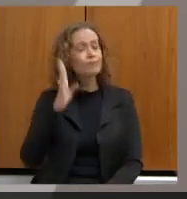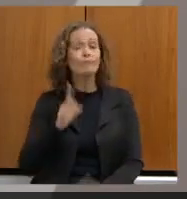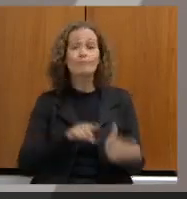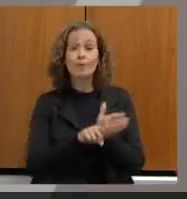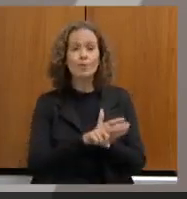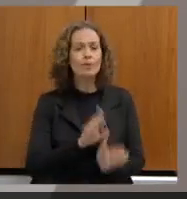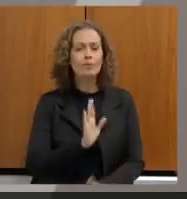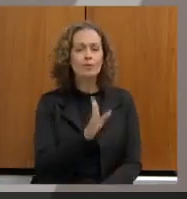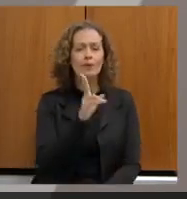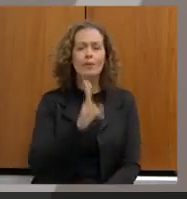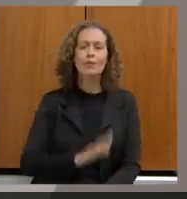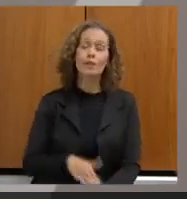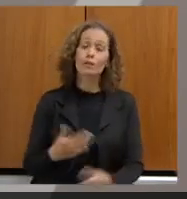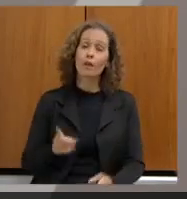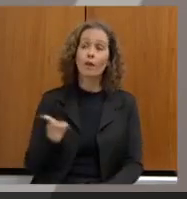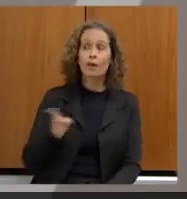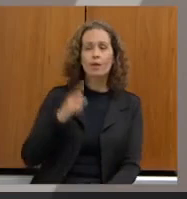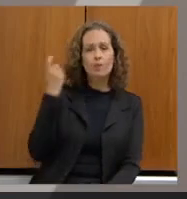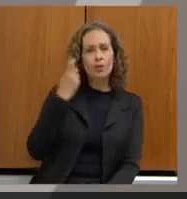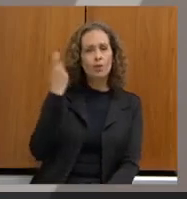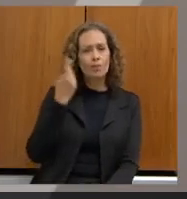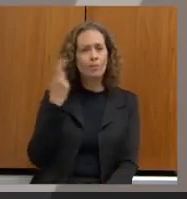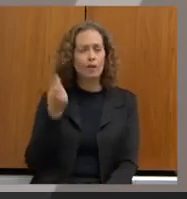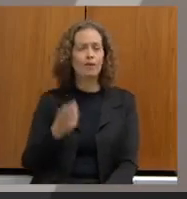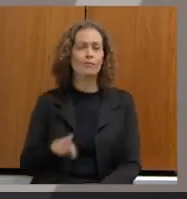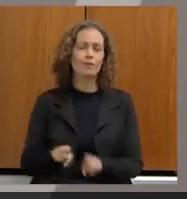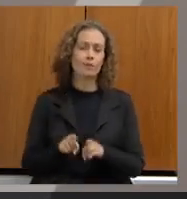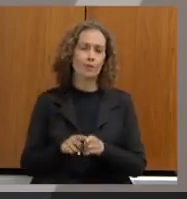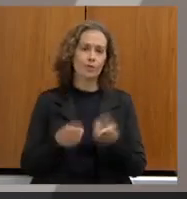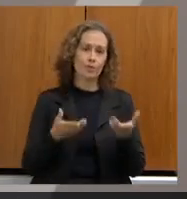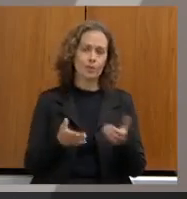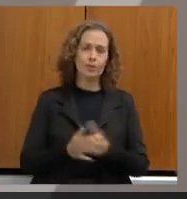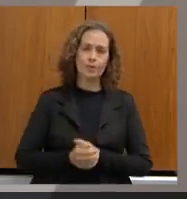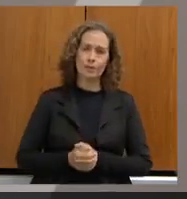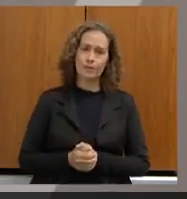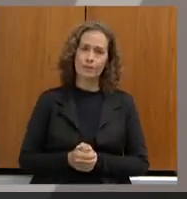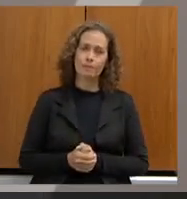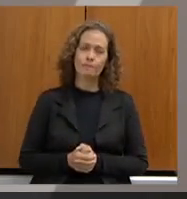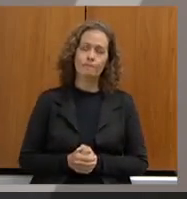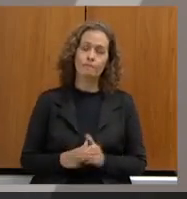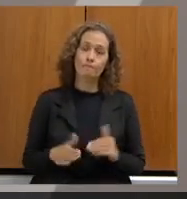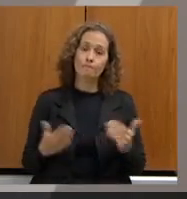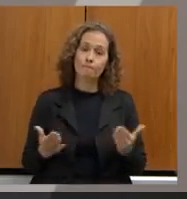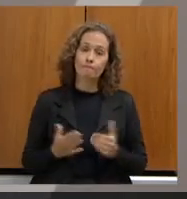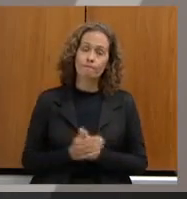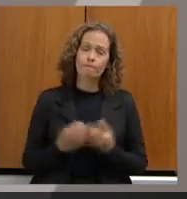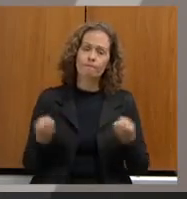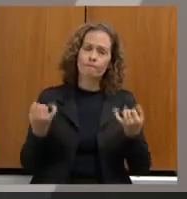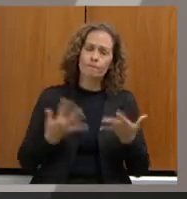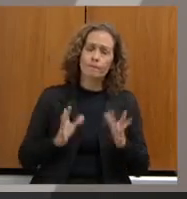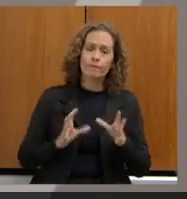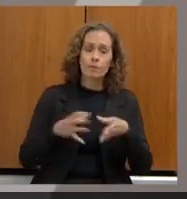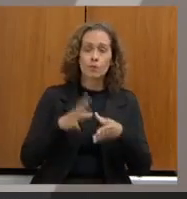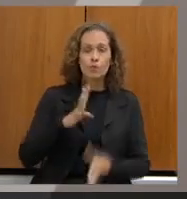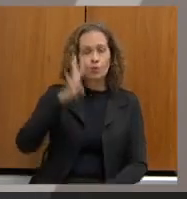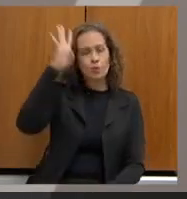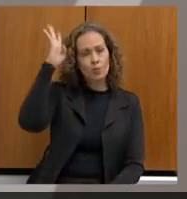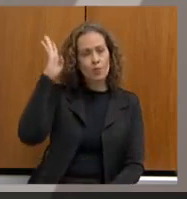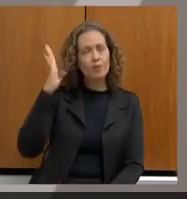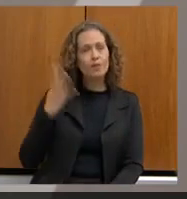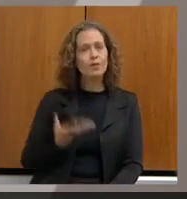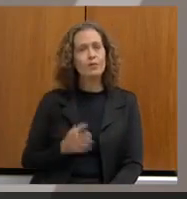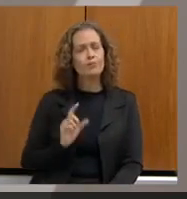é sim preocupado com essa questão Enfim então falar de corpo de bombeiro é falar da